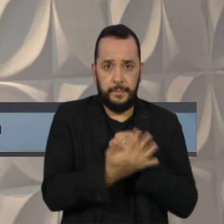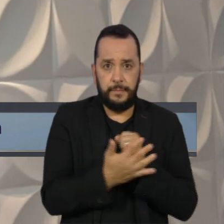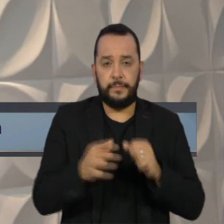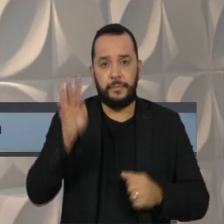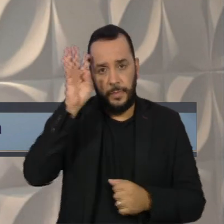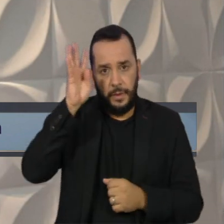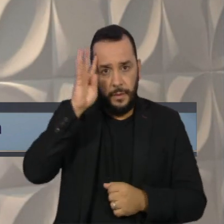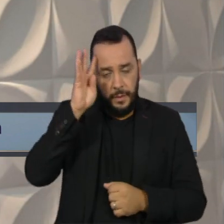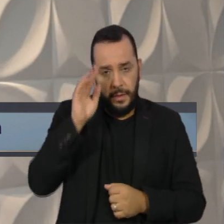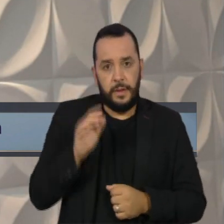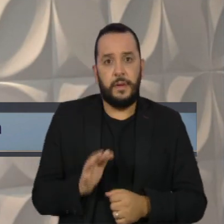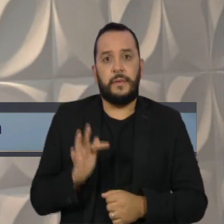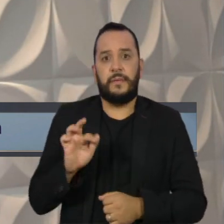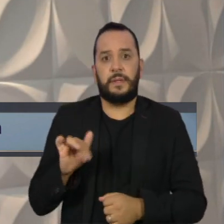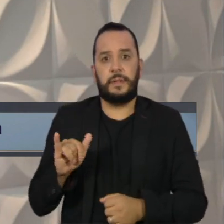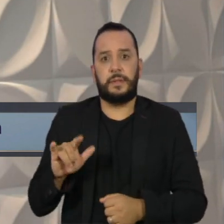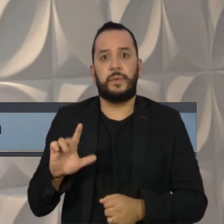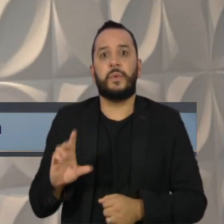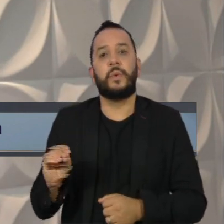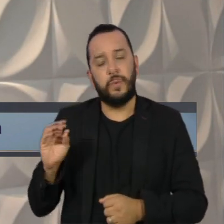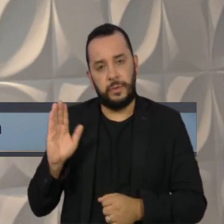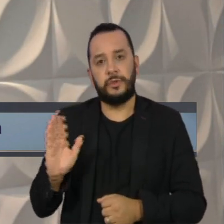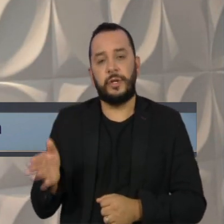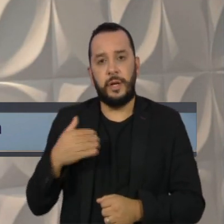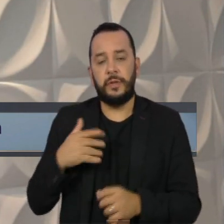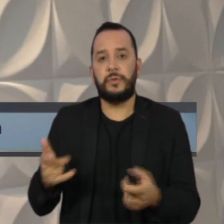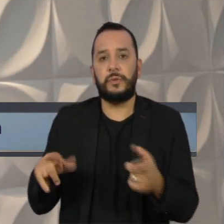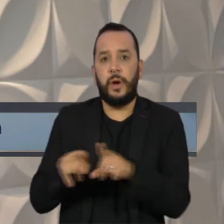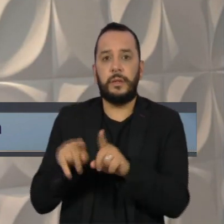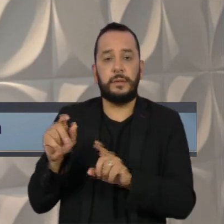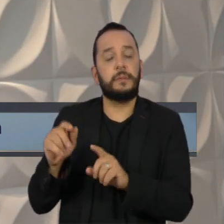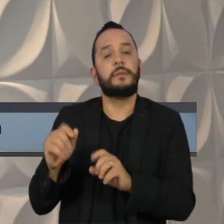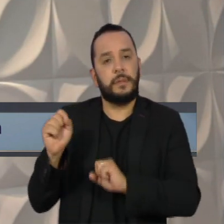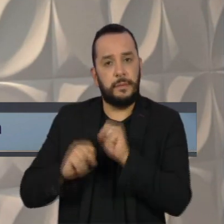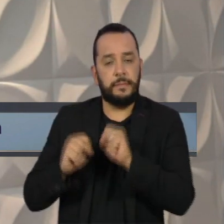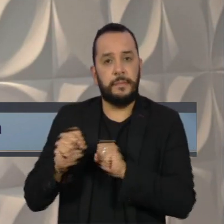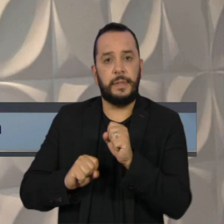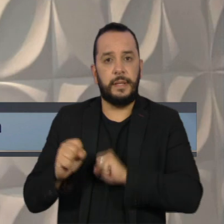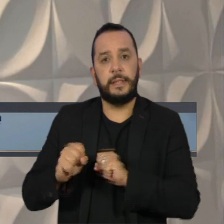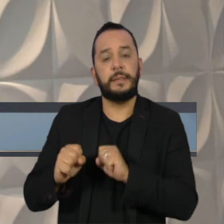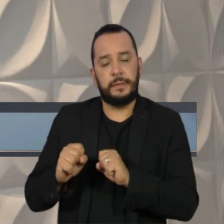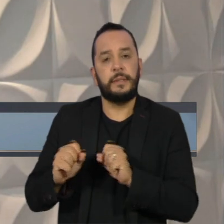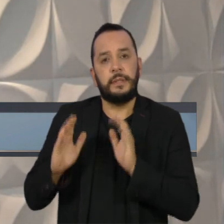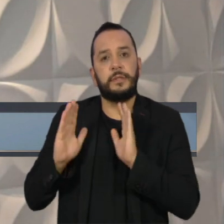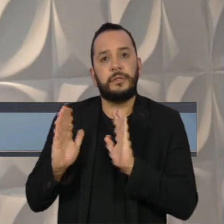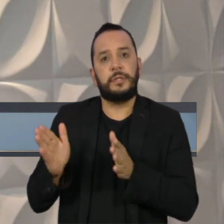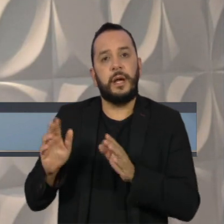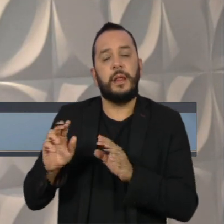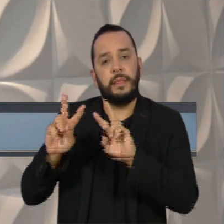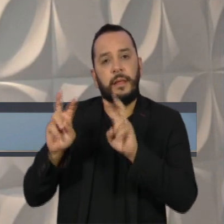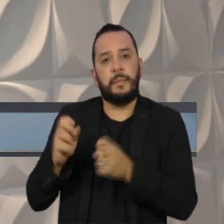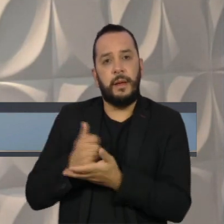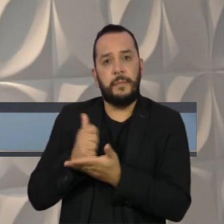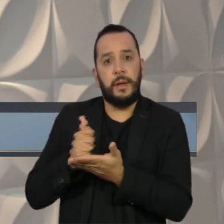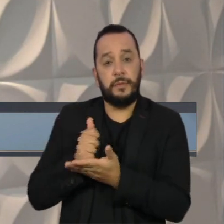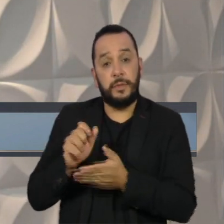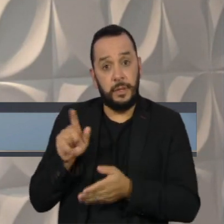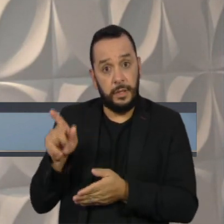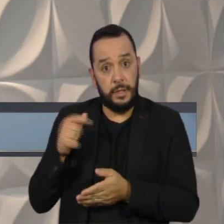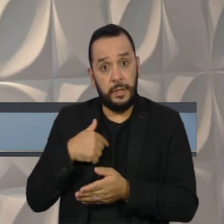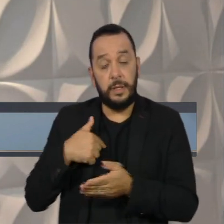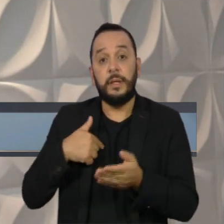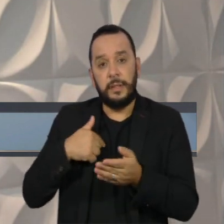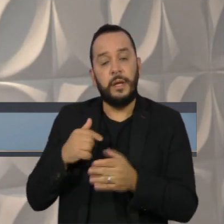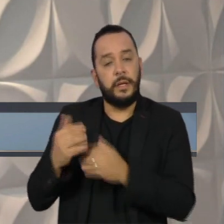quarta é a vez de Francisco Emerson Maximiano sócio da empresa precisa medicamentos investigada por intermediar a compra da vacina